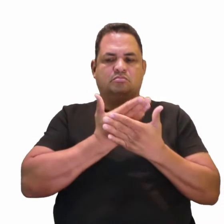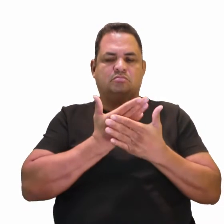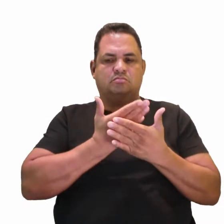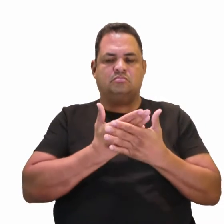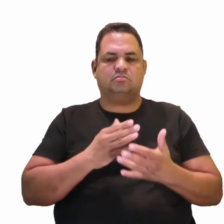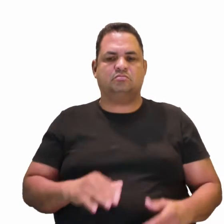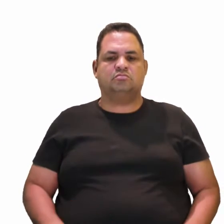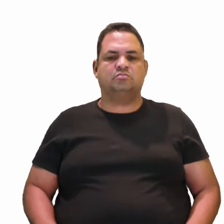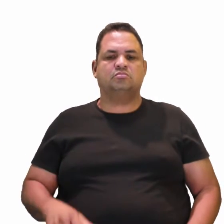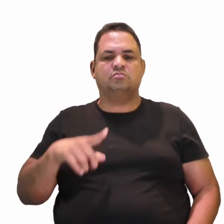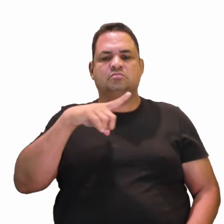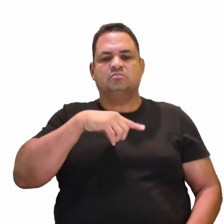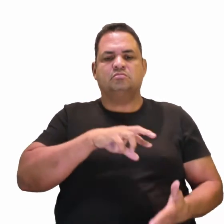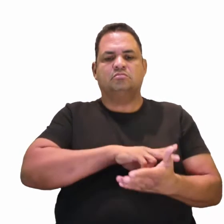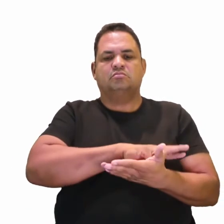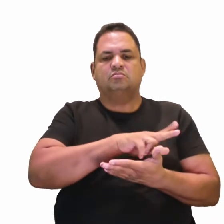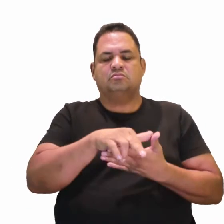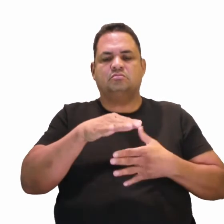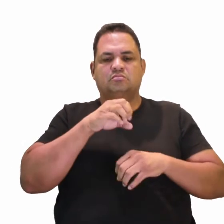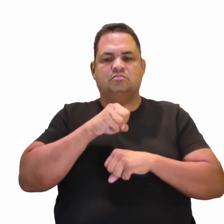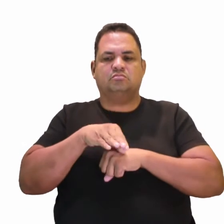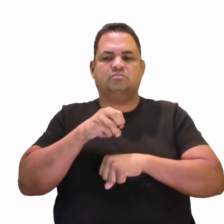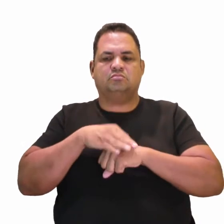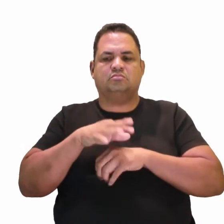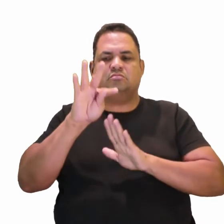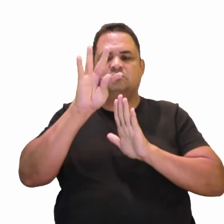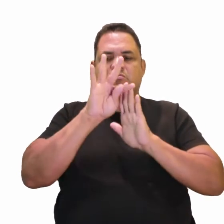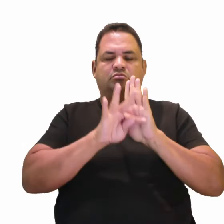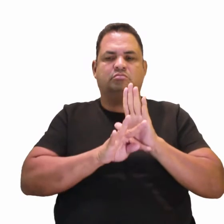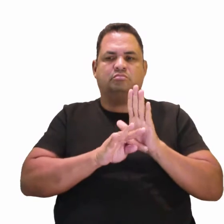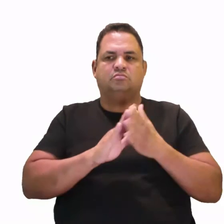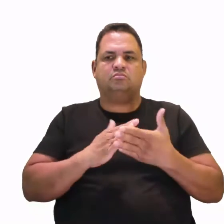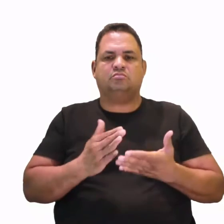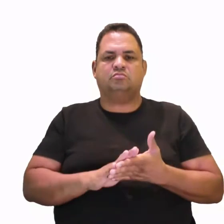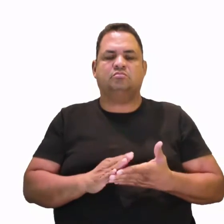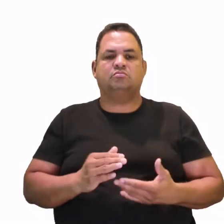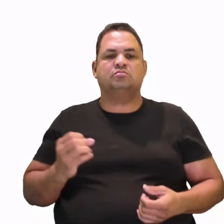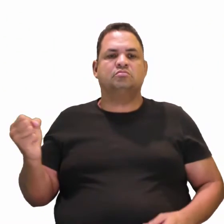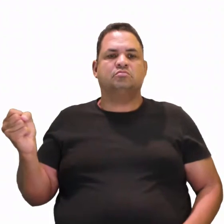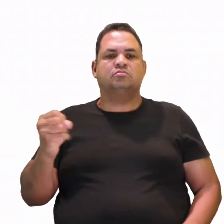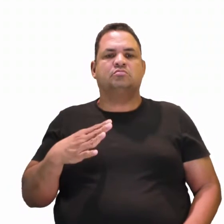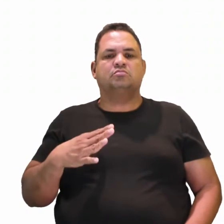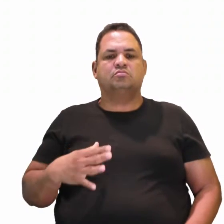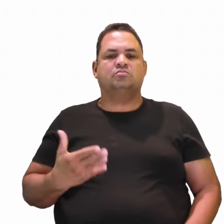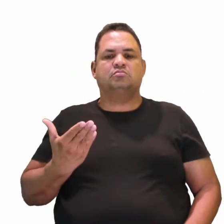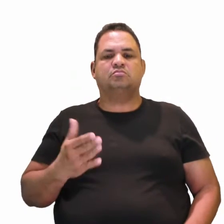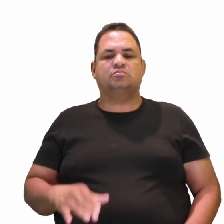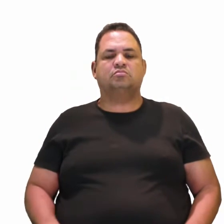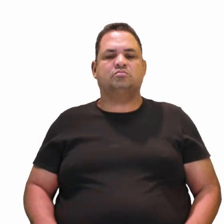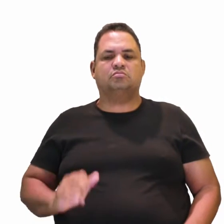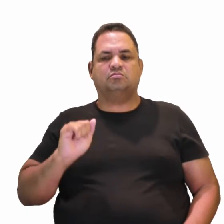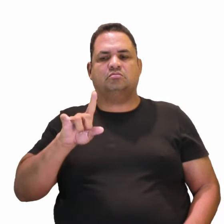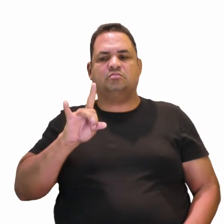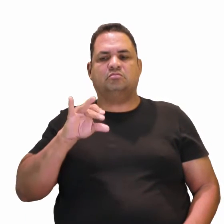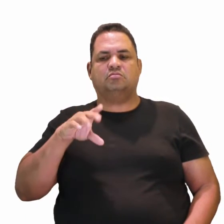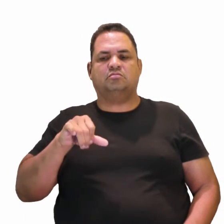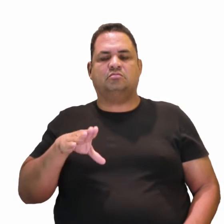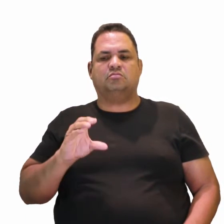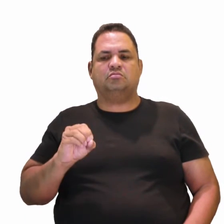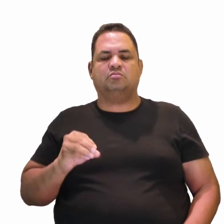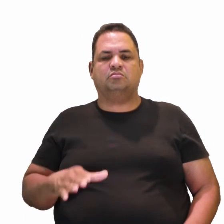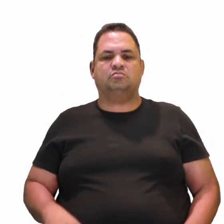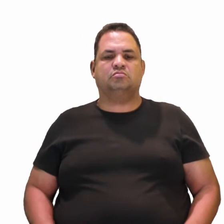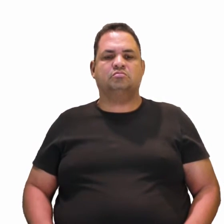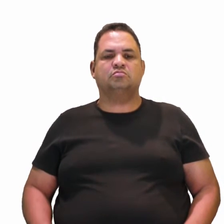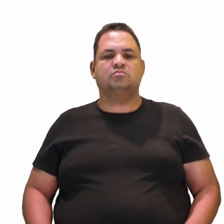aula. Então, ele dá várias dicas nesse texto para esses adolescentes australianos, não só australianos, também serve, né,